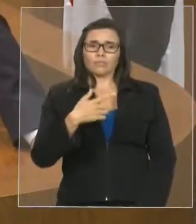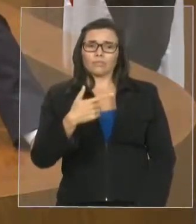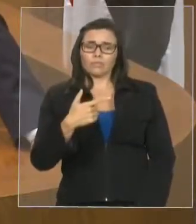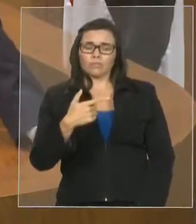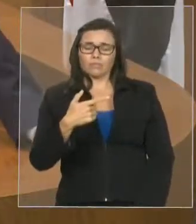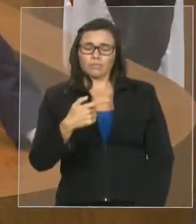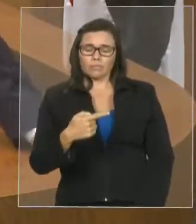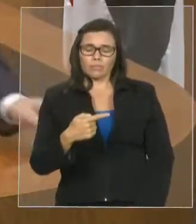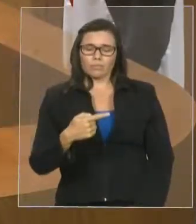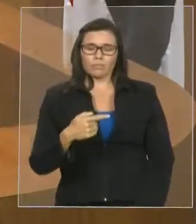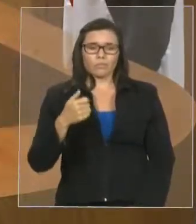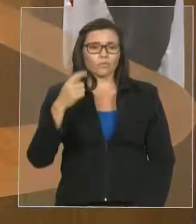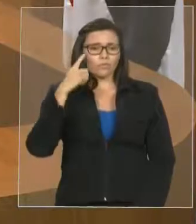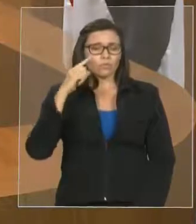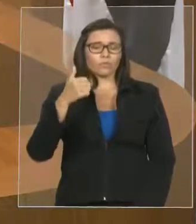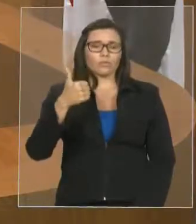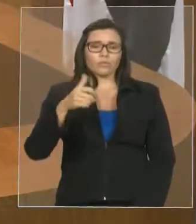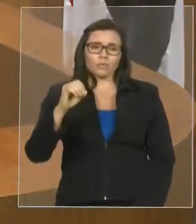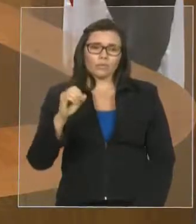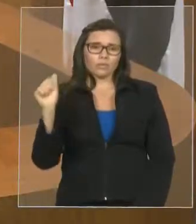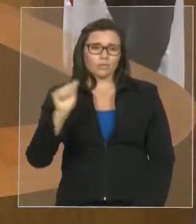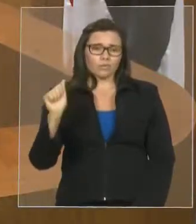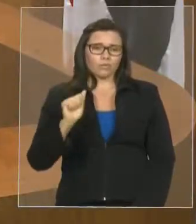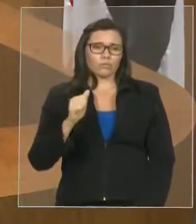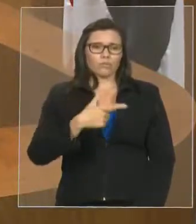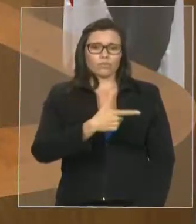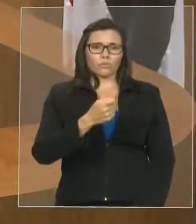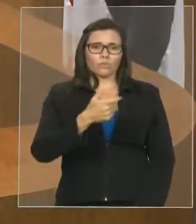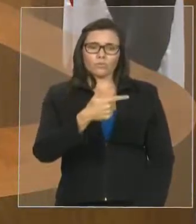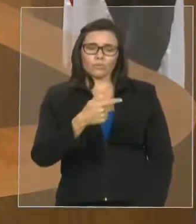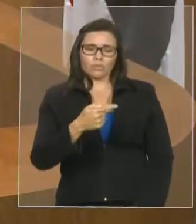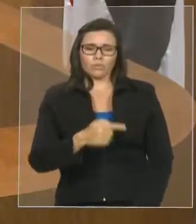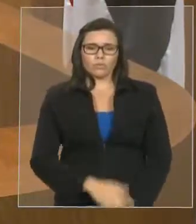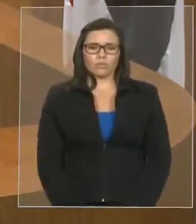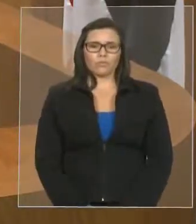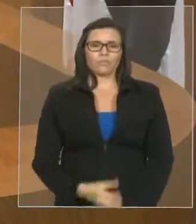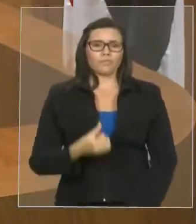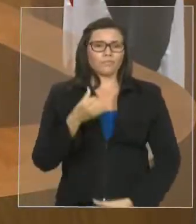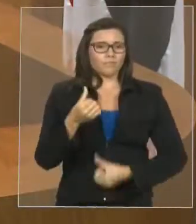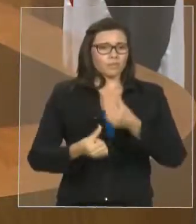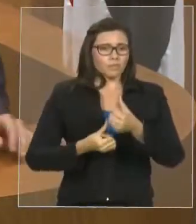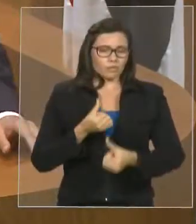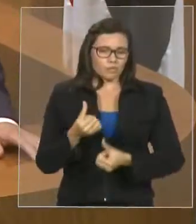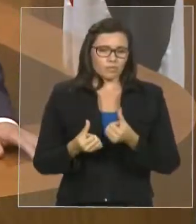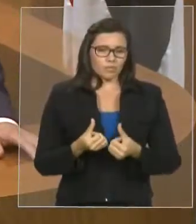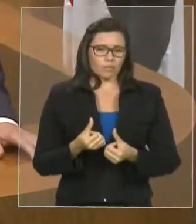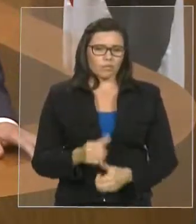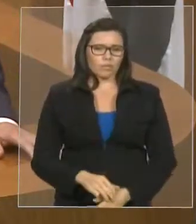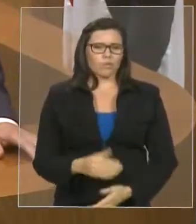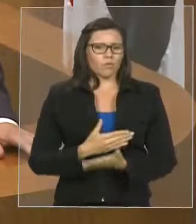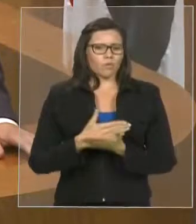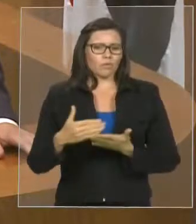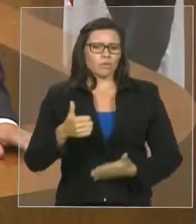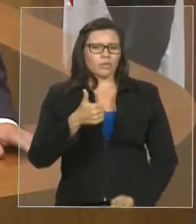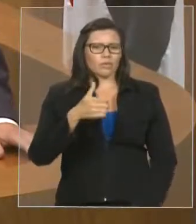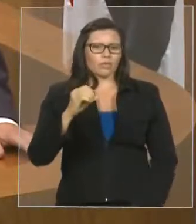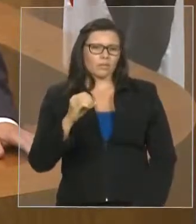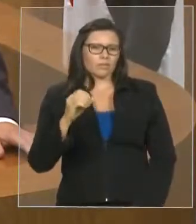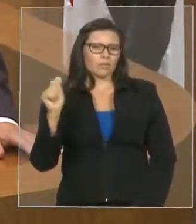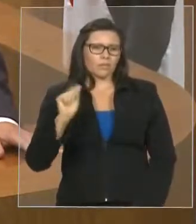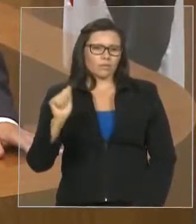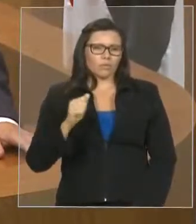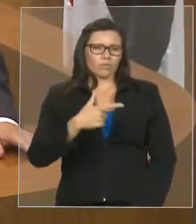2017, que diz o seguinte: ficam prorrogados pelo prazo de 6 meses a contar de 10 de agosto de 2017